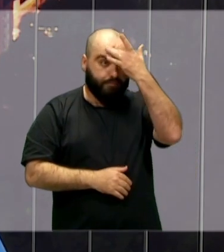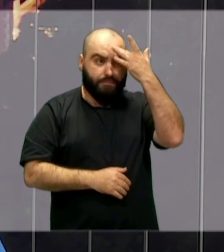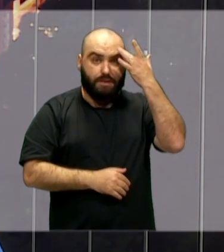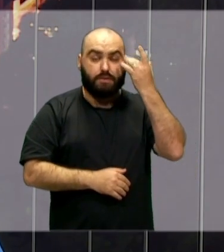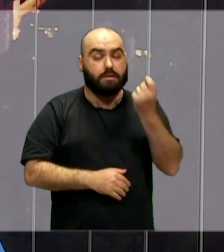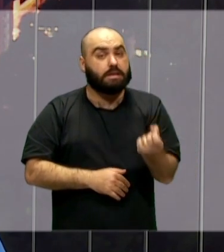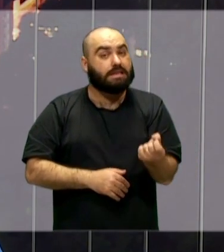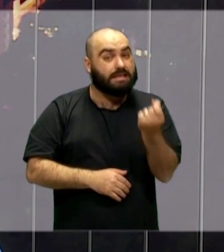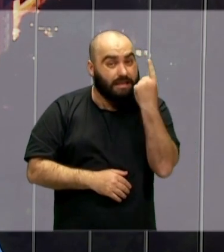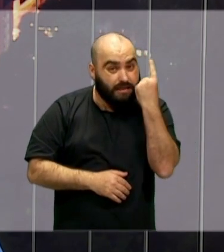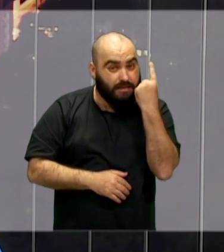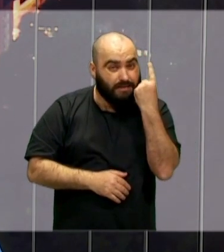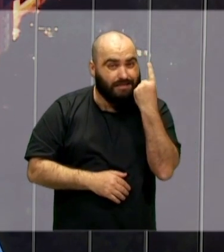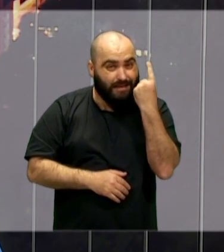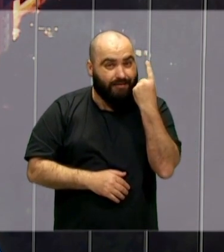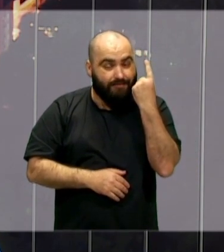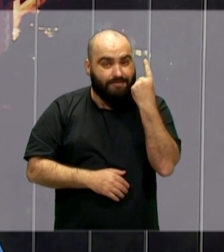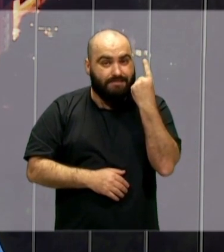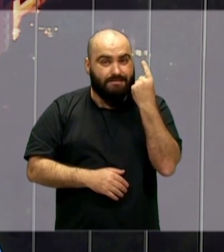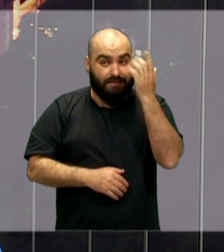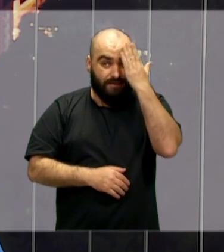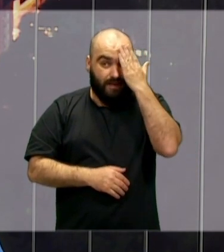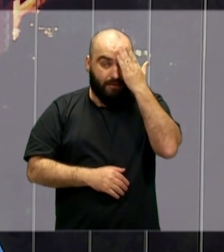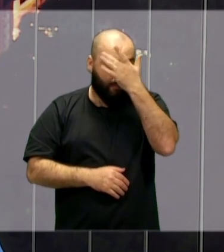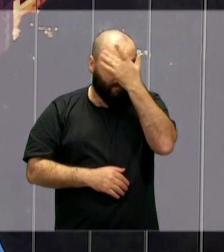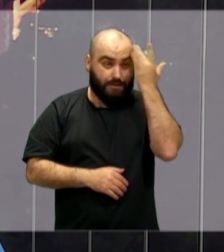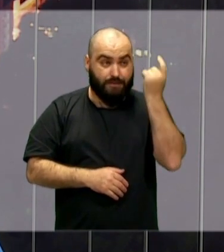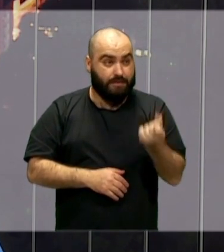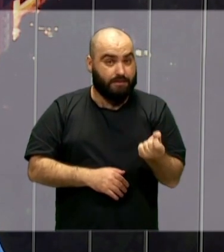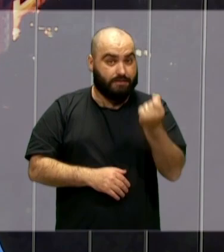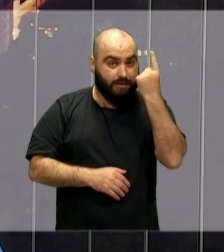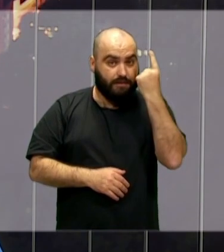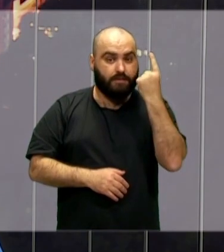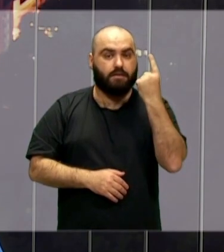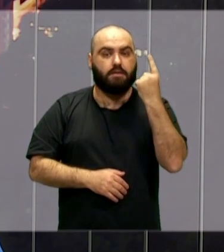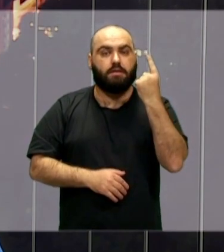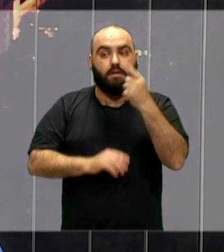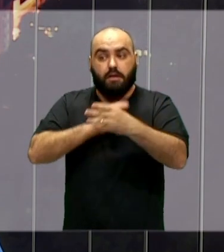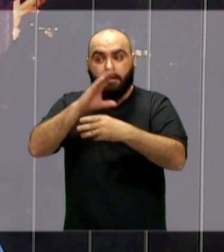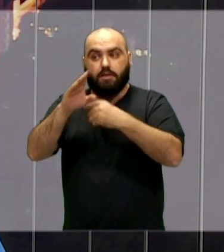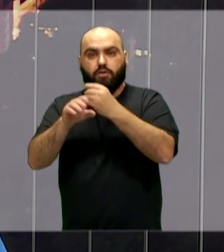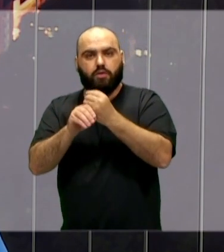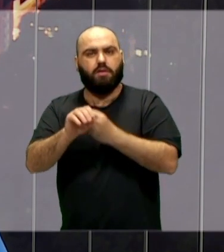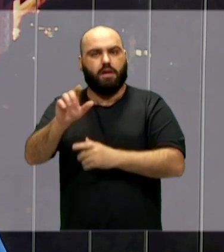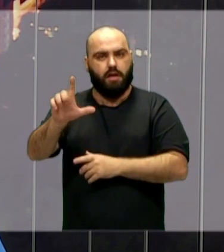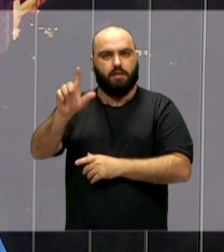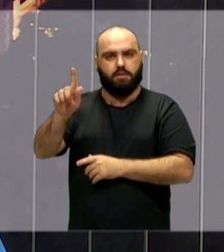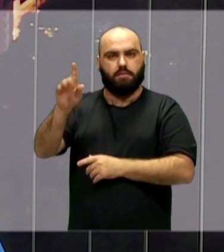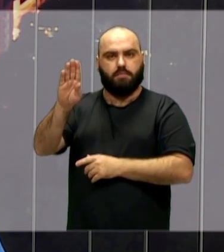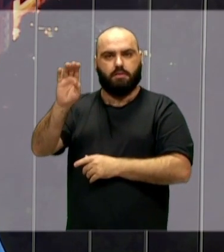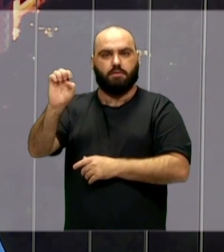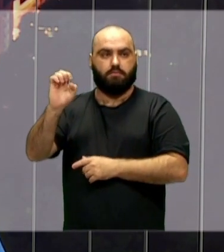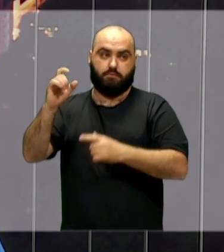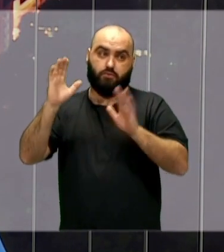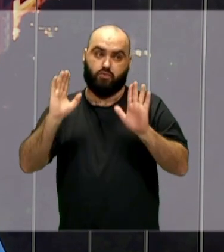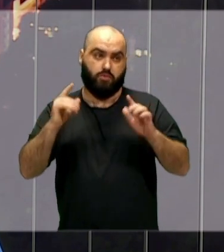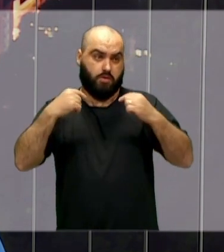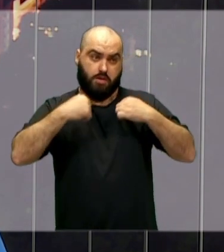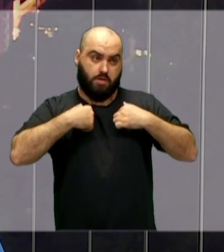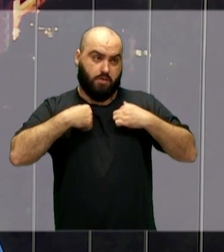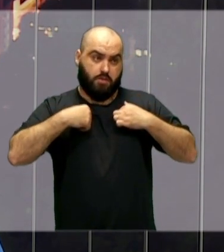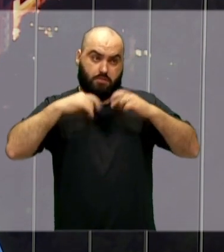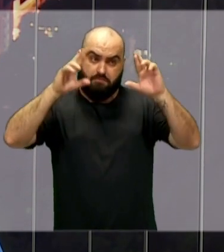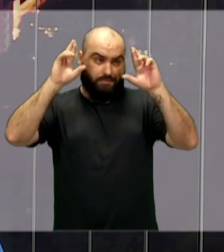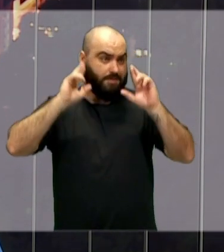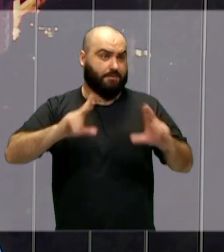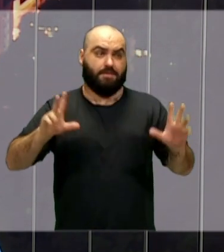esquisitas. E o queer foi incluído nessa sopa de letrinhas para incluir aquelas pessoas que, olha, eu sou diferente, eu não me encaixo em